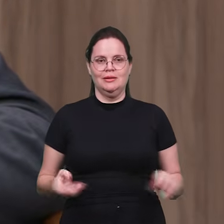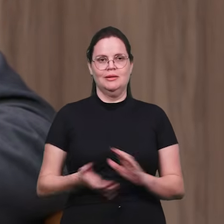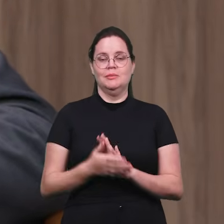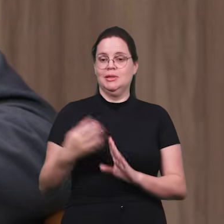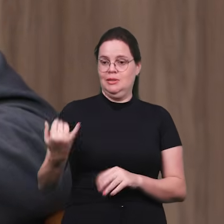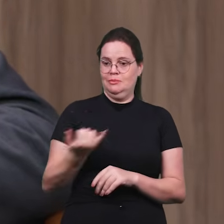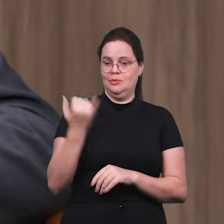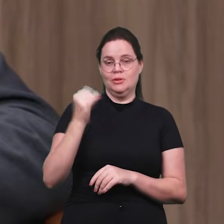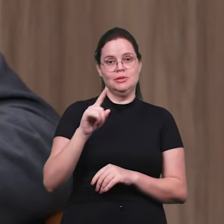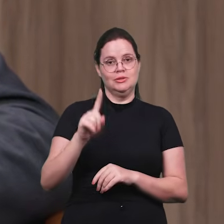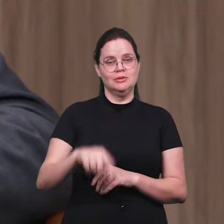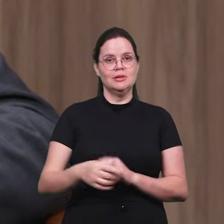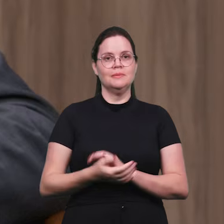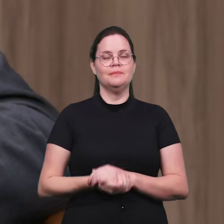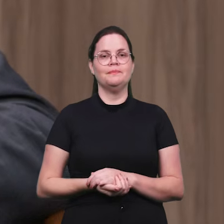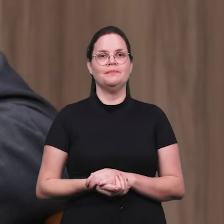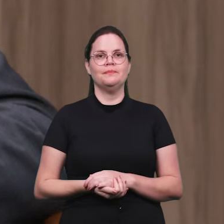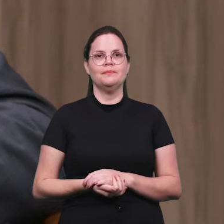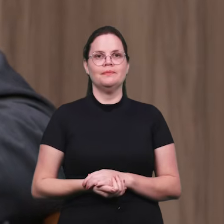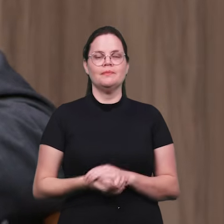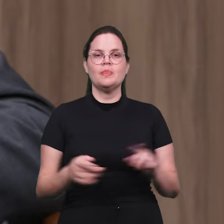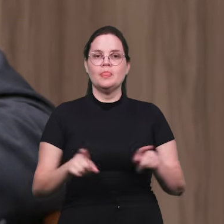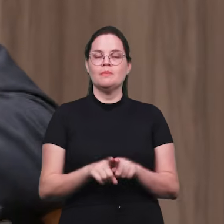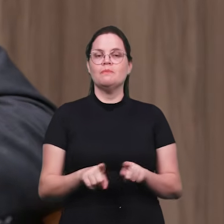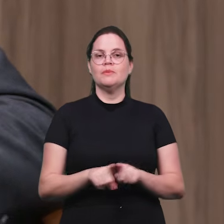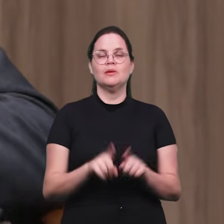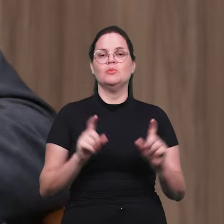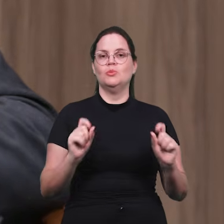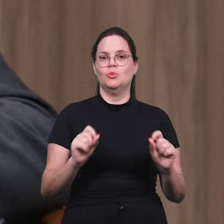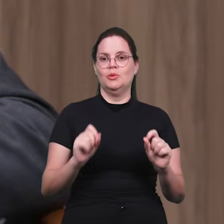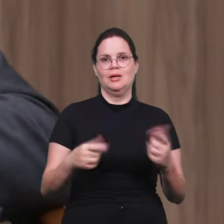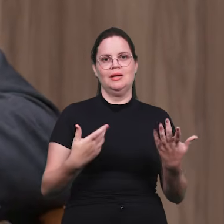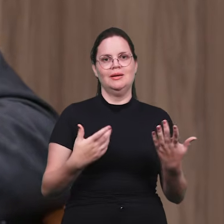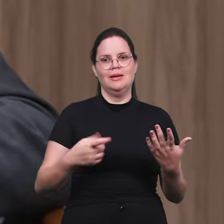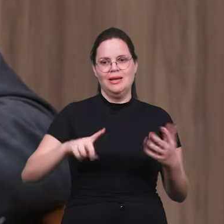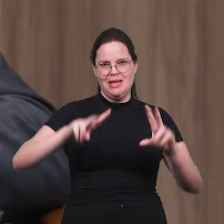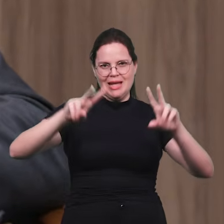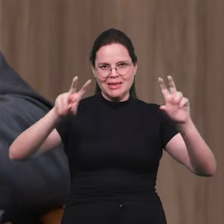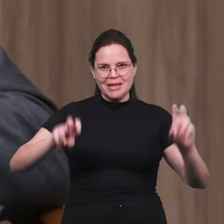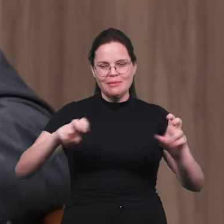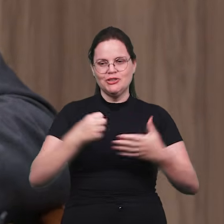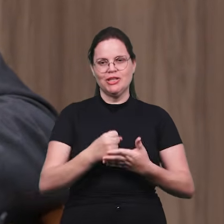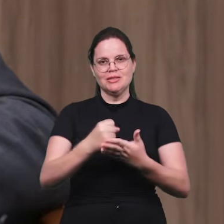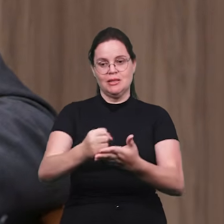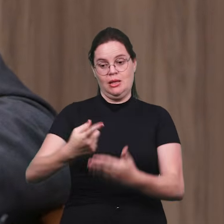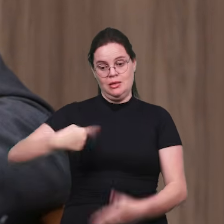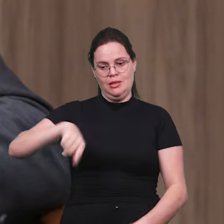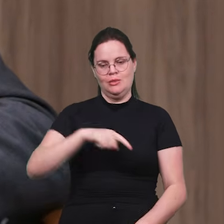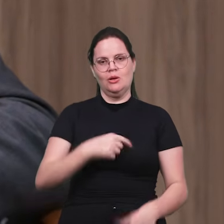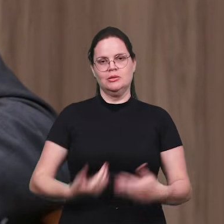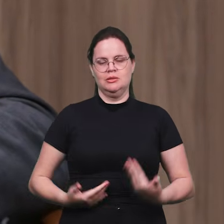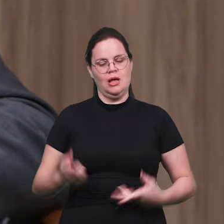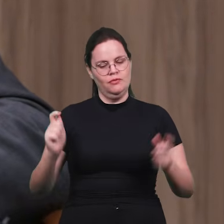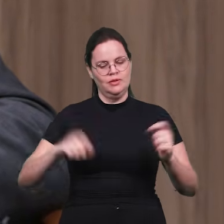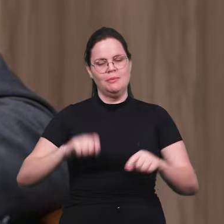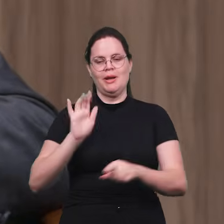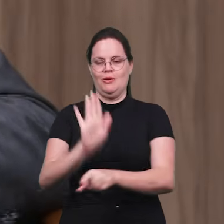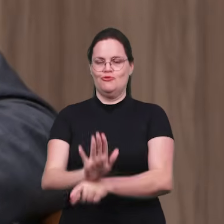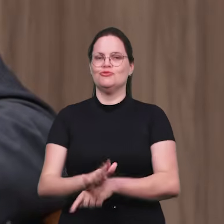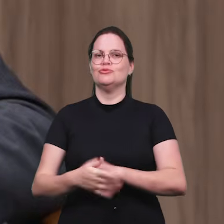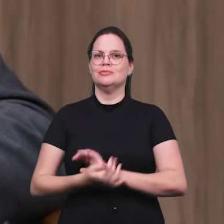tema, né, que é extremamente relevante, até porque grande parte disso nós, enquanto igreja, podemos